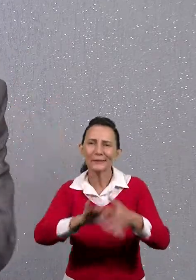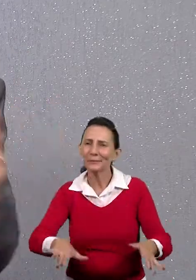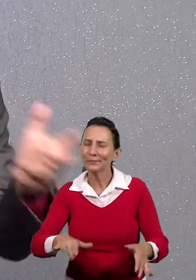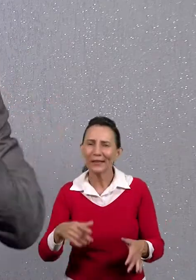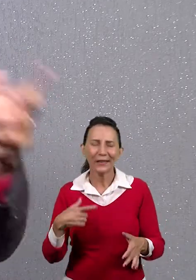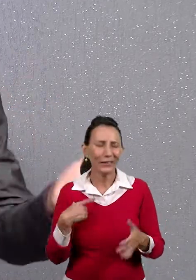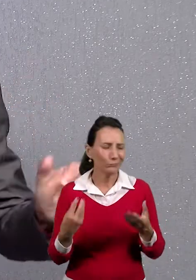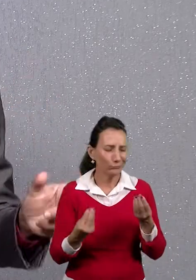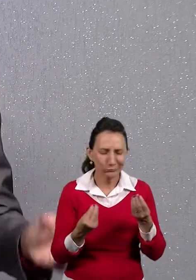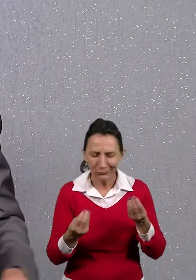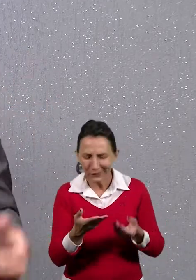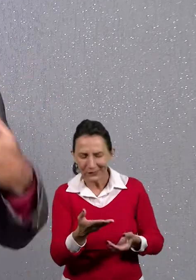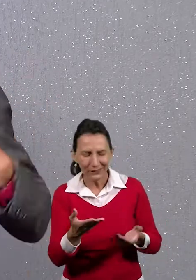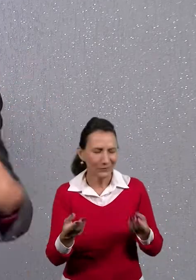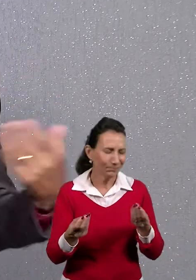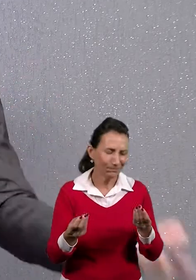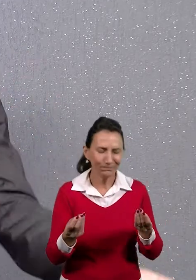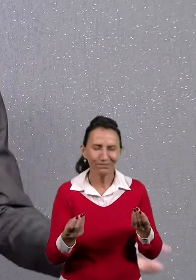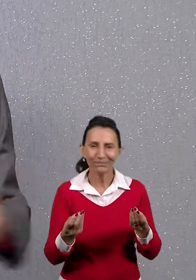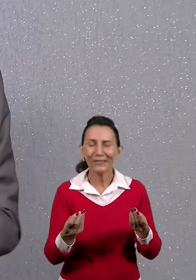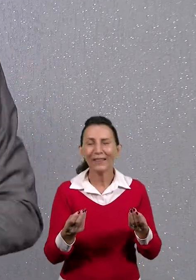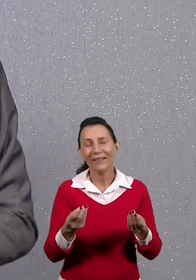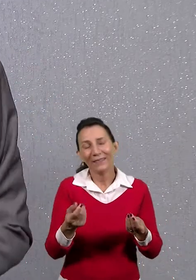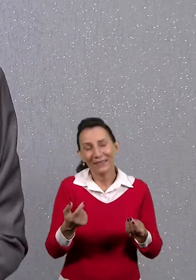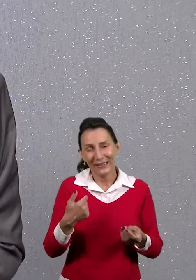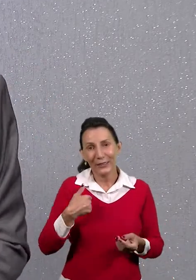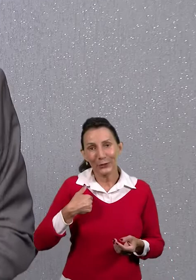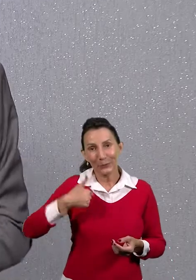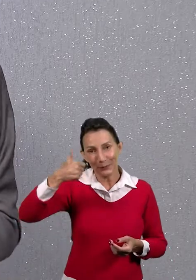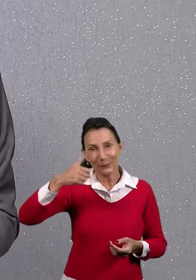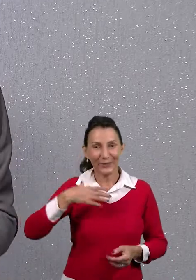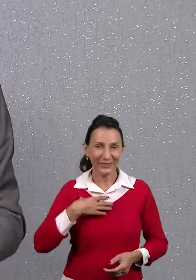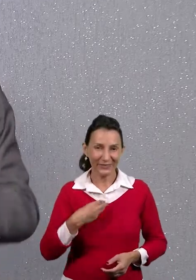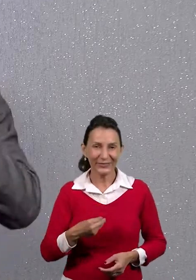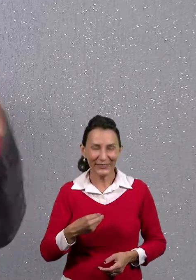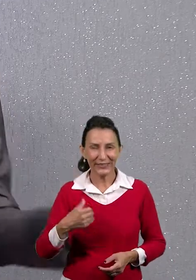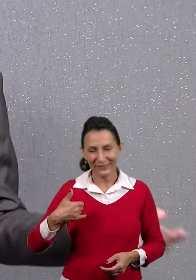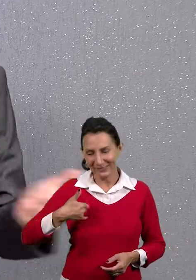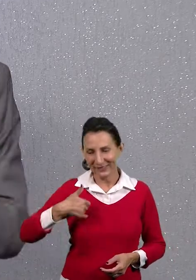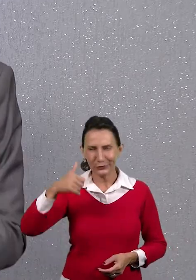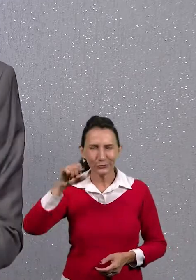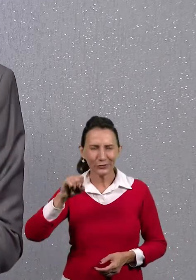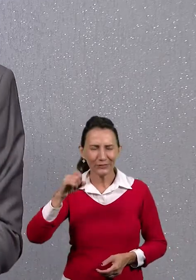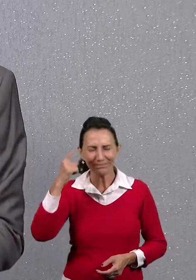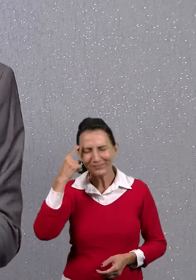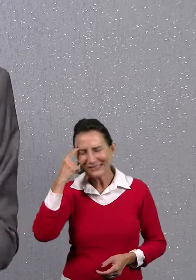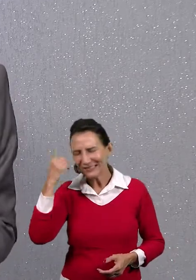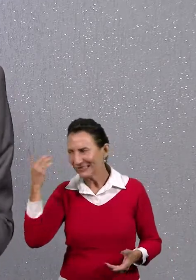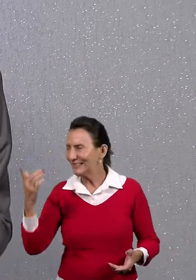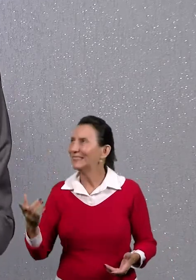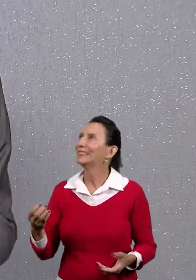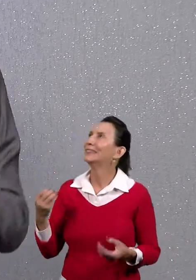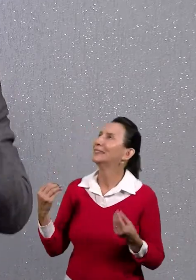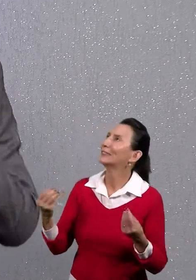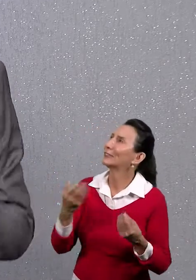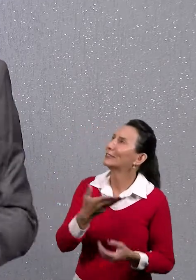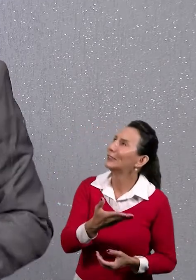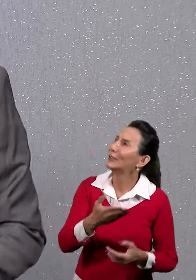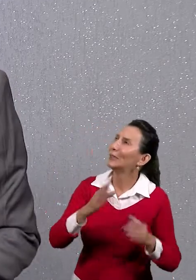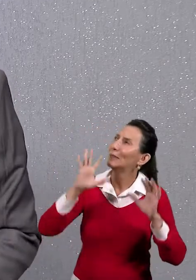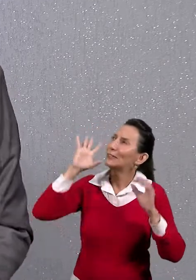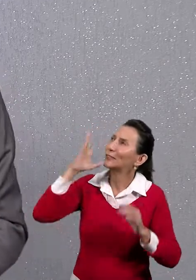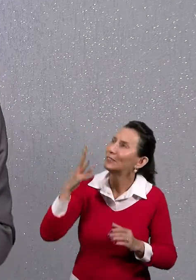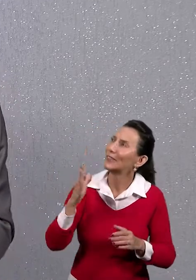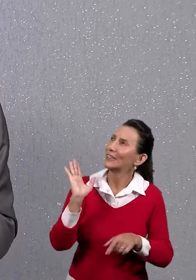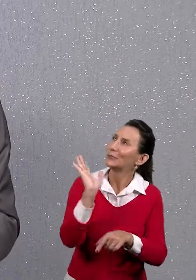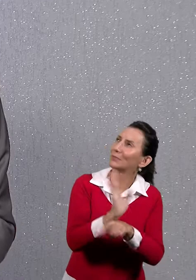assimilar, ajeitar aquele negócio todo lá. E o Breno era o mais velho, na ocasião, aos 18 anos. Aí eu falei, me lasquei, Jeová. Como é que eu vou resolver e ajudar a minha